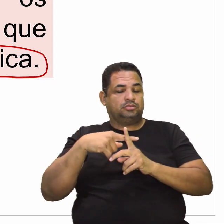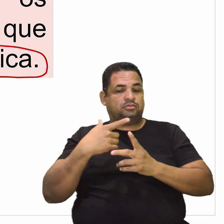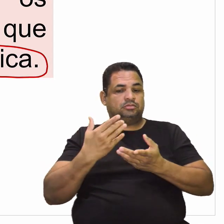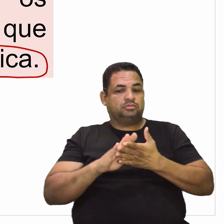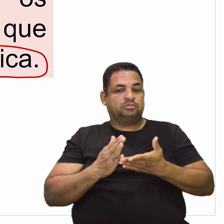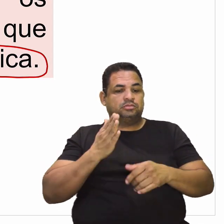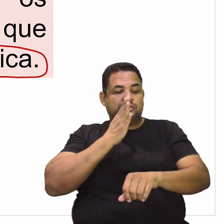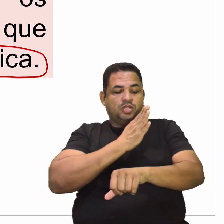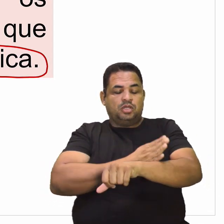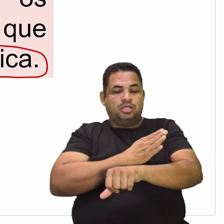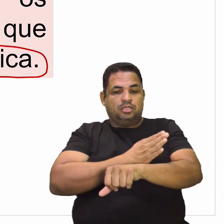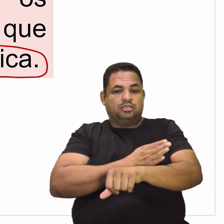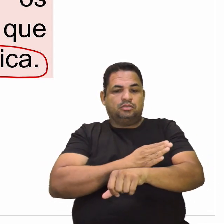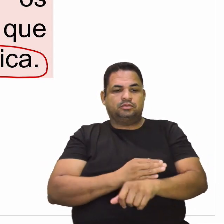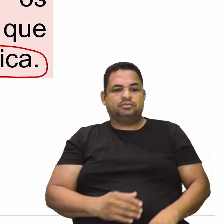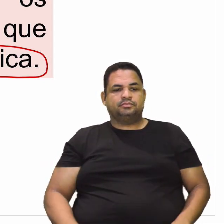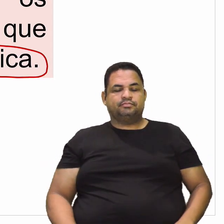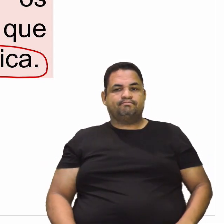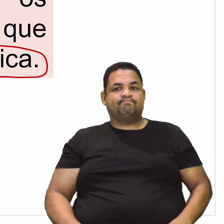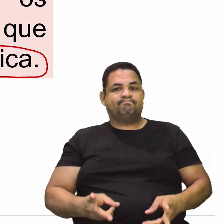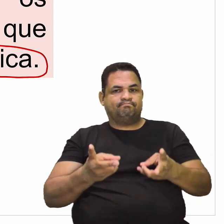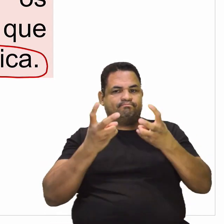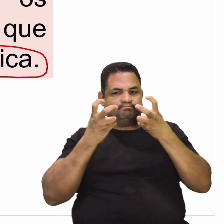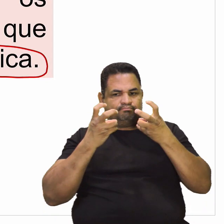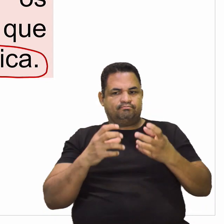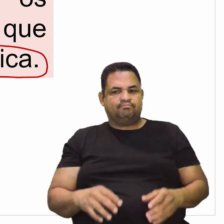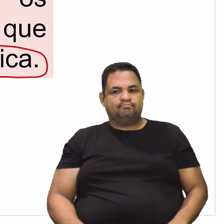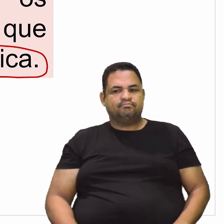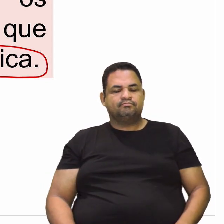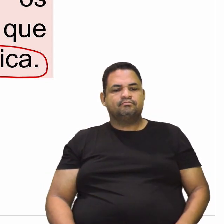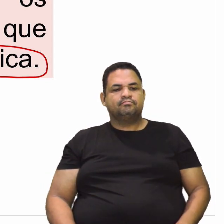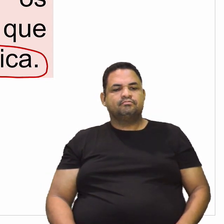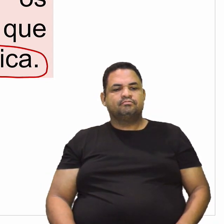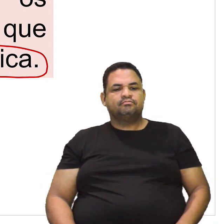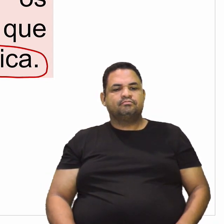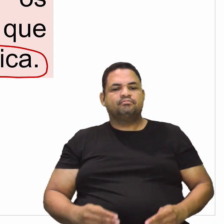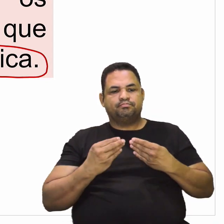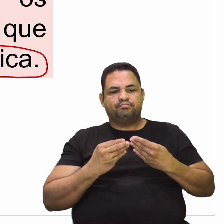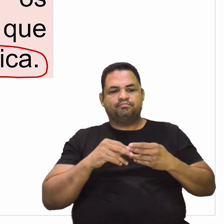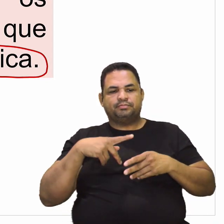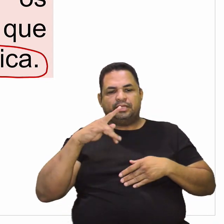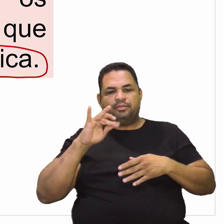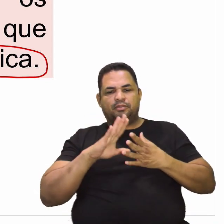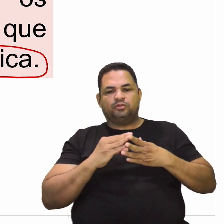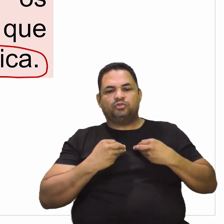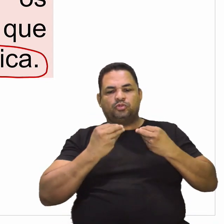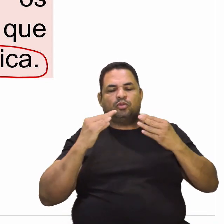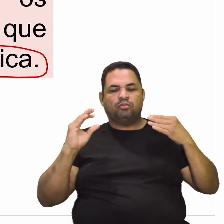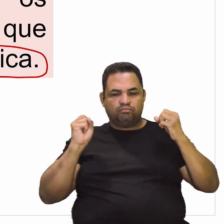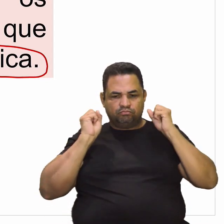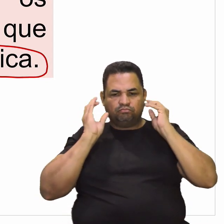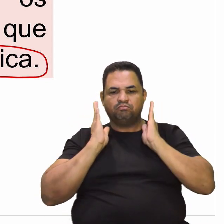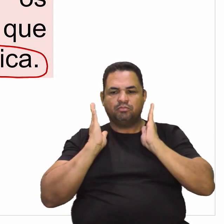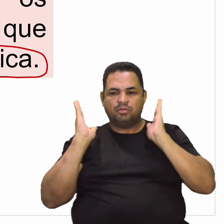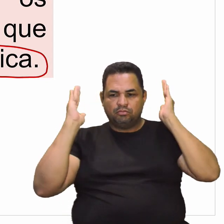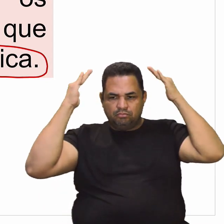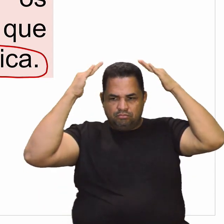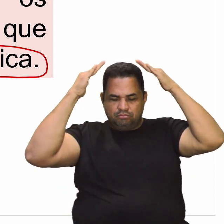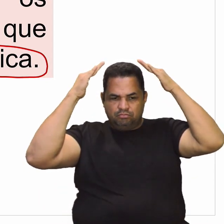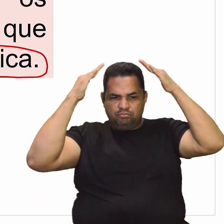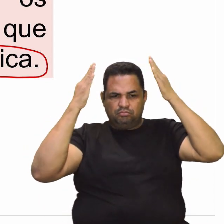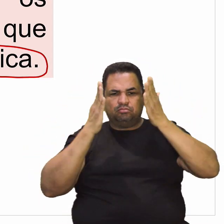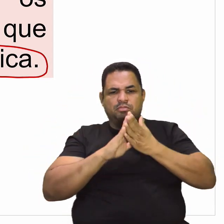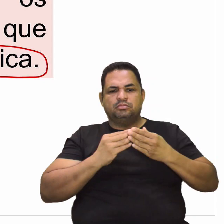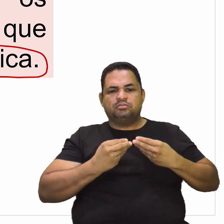Idade Média aí dentro. Perceberam? Pepino doou ao Papa as terras que conquistou no